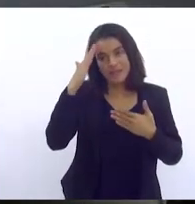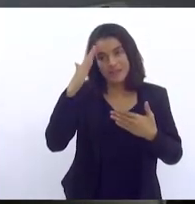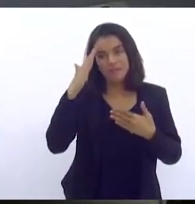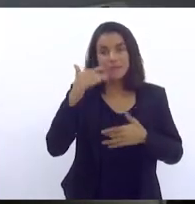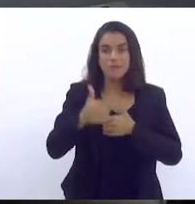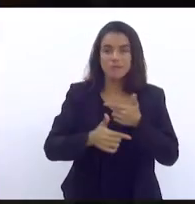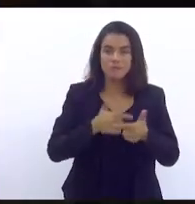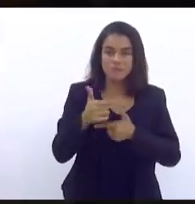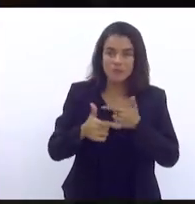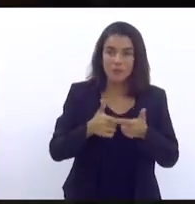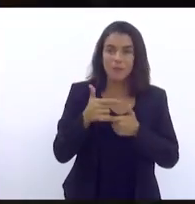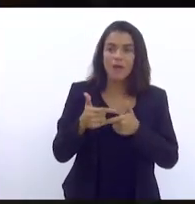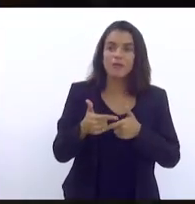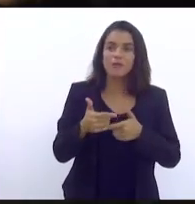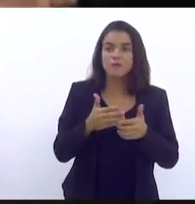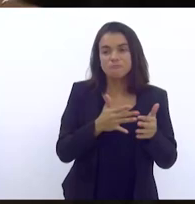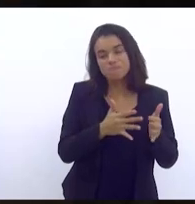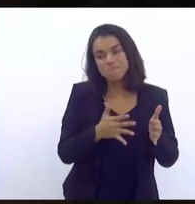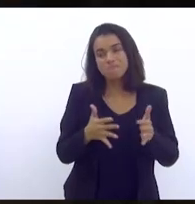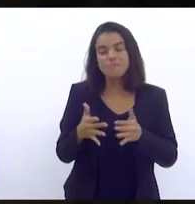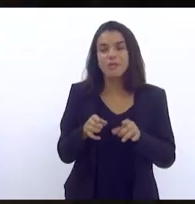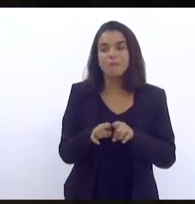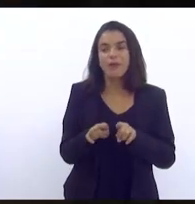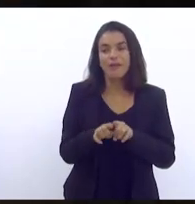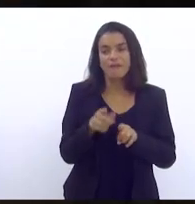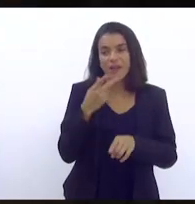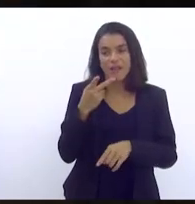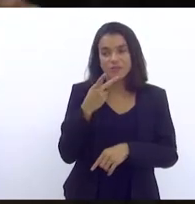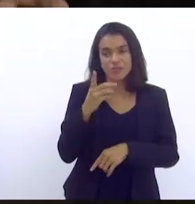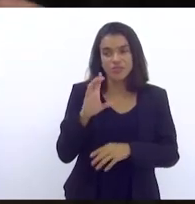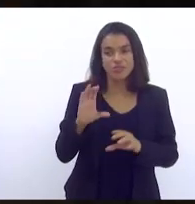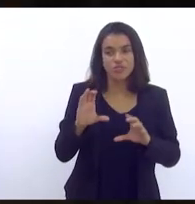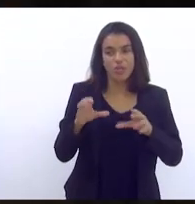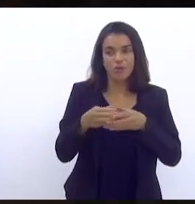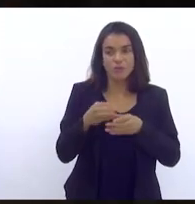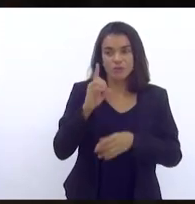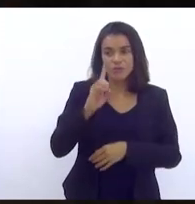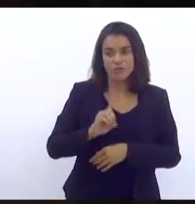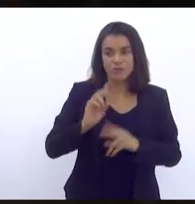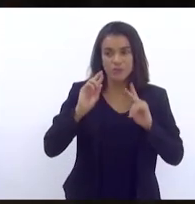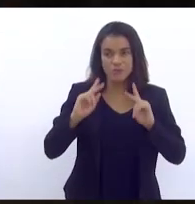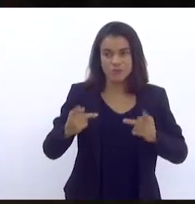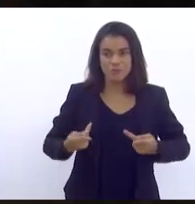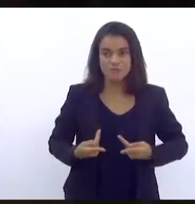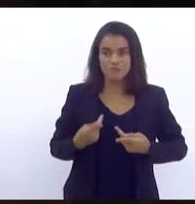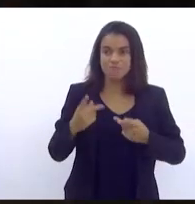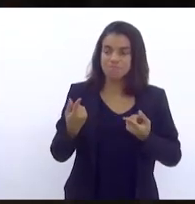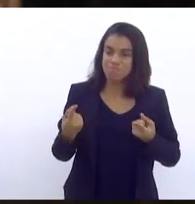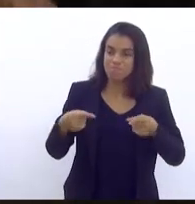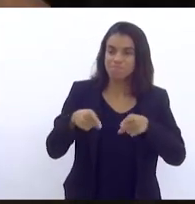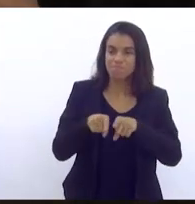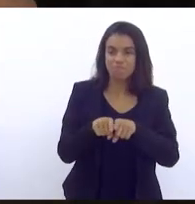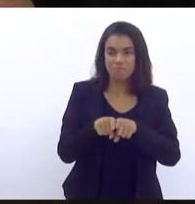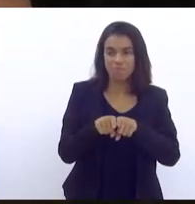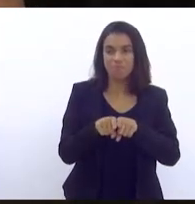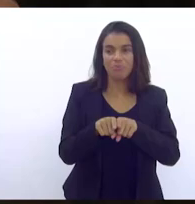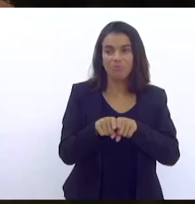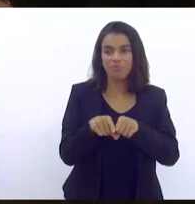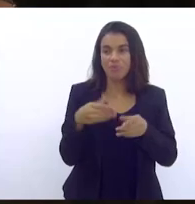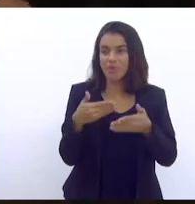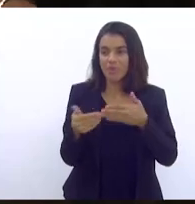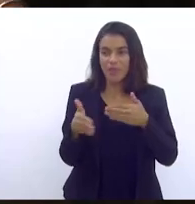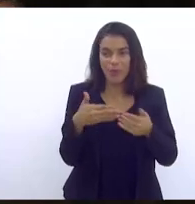pelo trabalho que tem sido feito e reafirmar a comissão de direitos humanos como parceira dessa ação civil pública e de qualquer